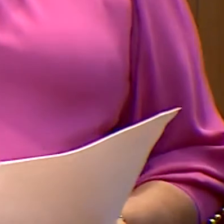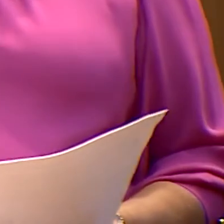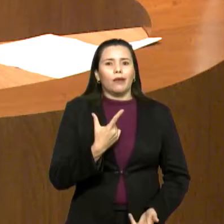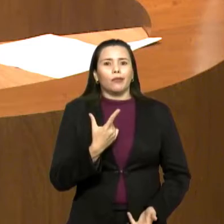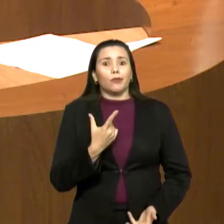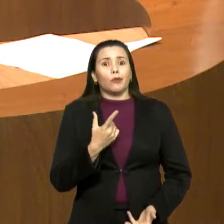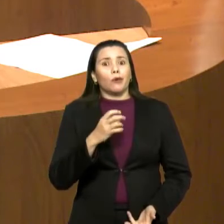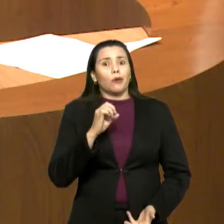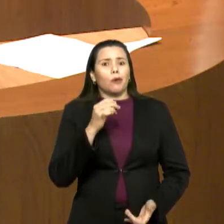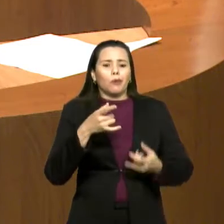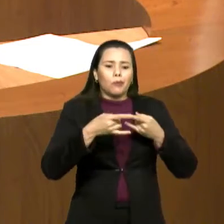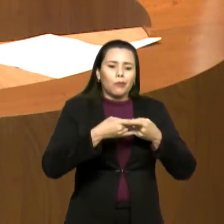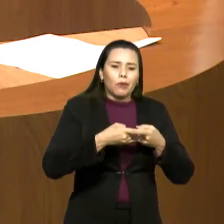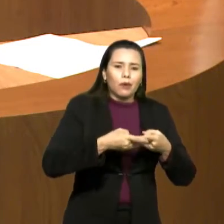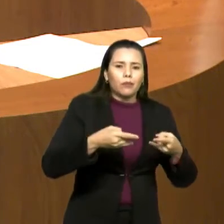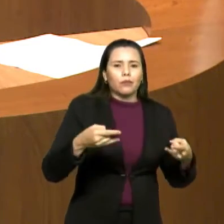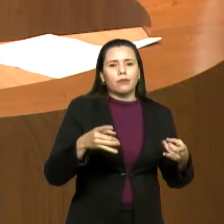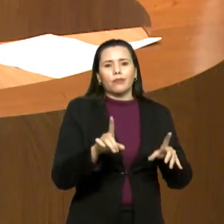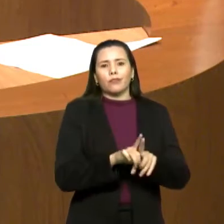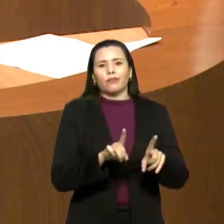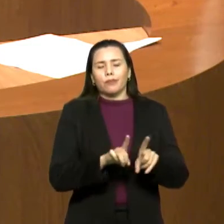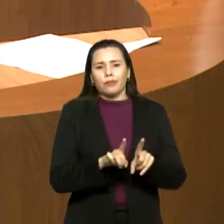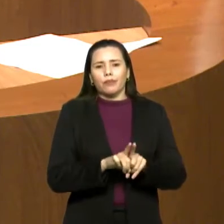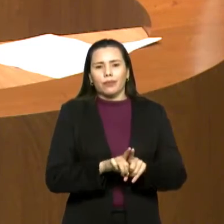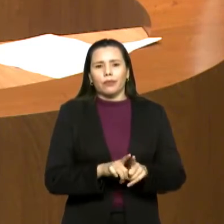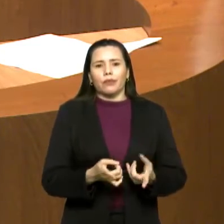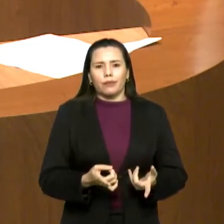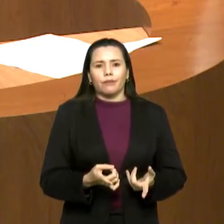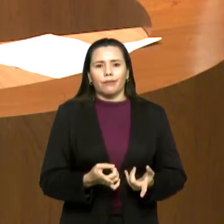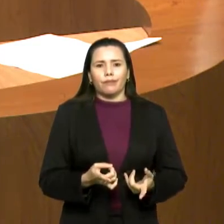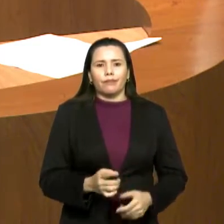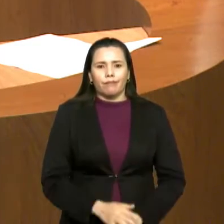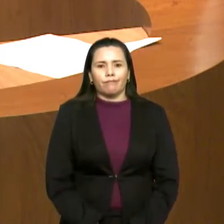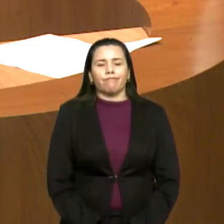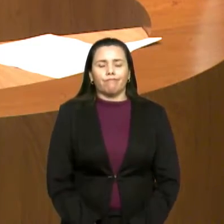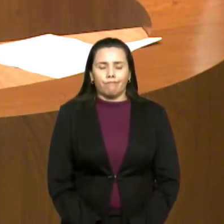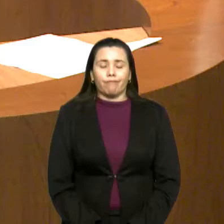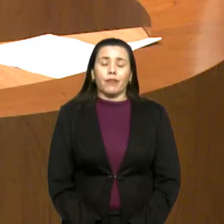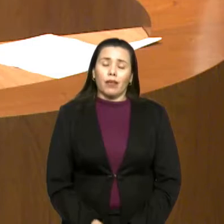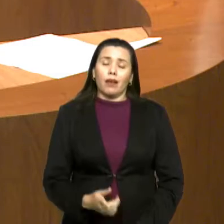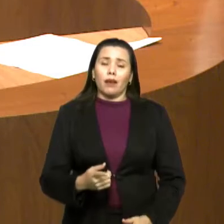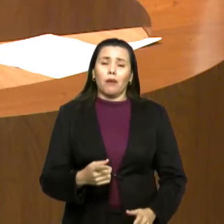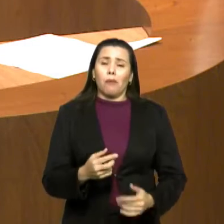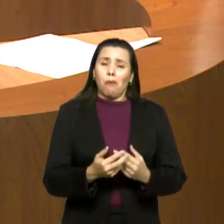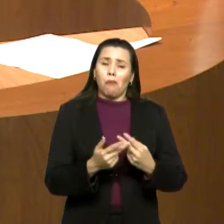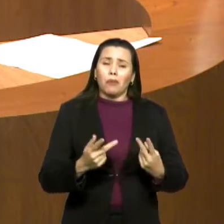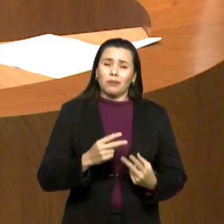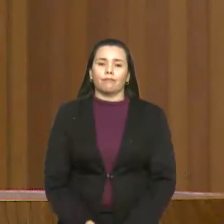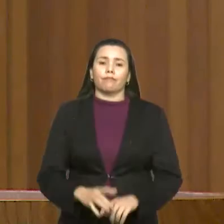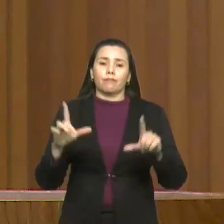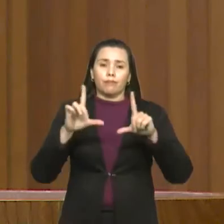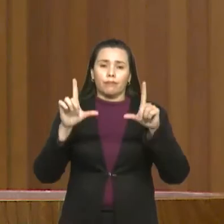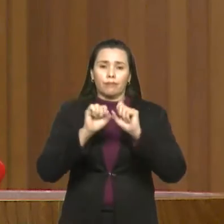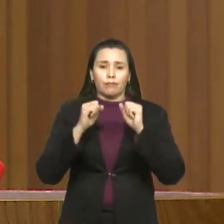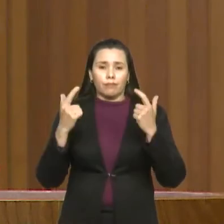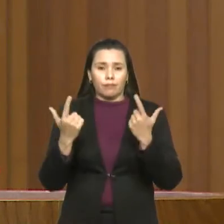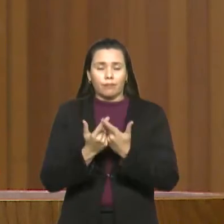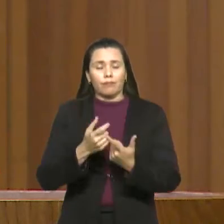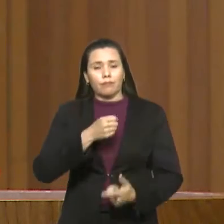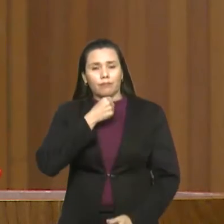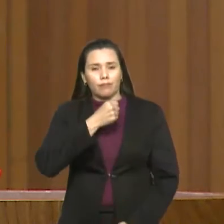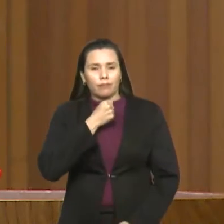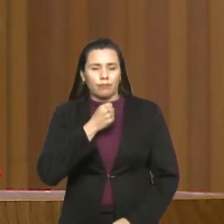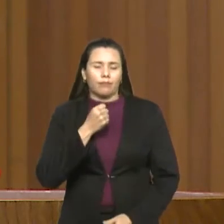Lei Maria da Penha já deputada Ana do gás destacou a aprovação do projeto de lei de autoria do Poder Executivo que